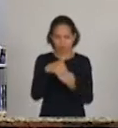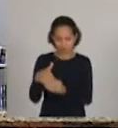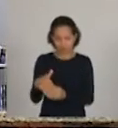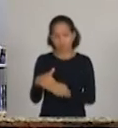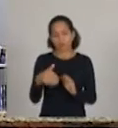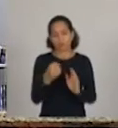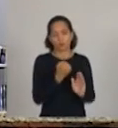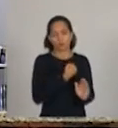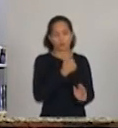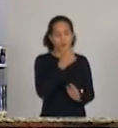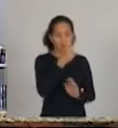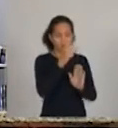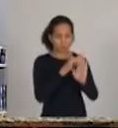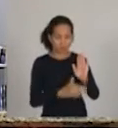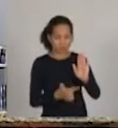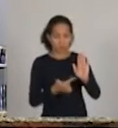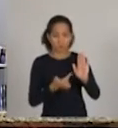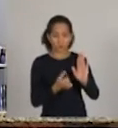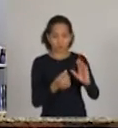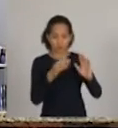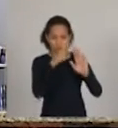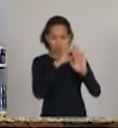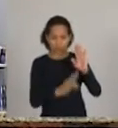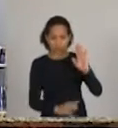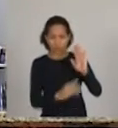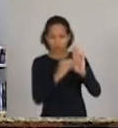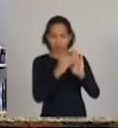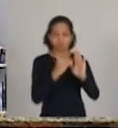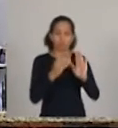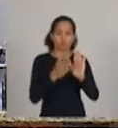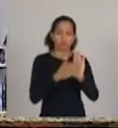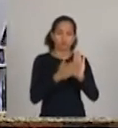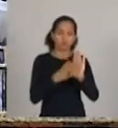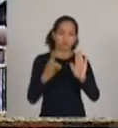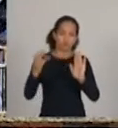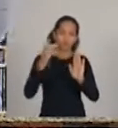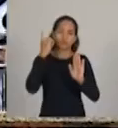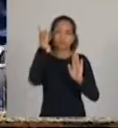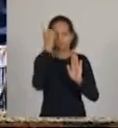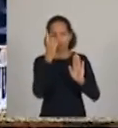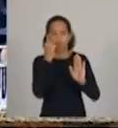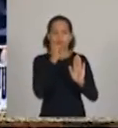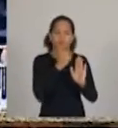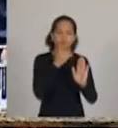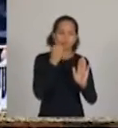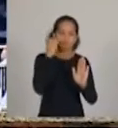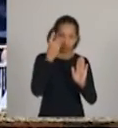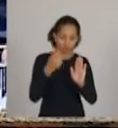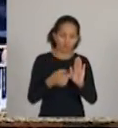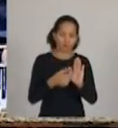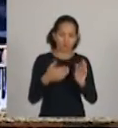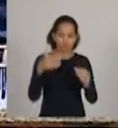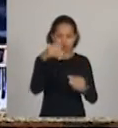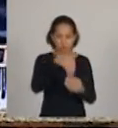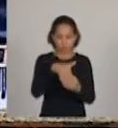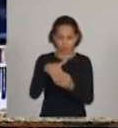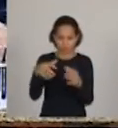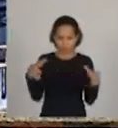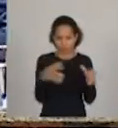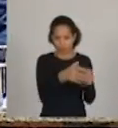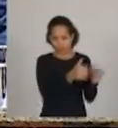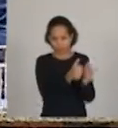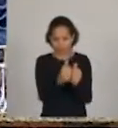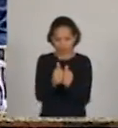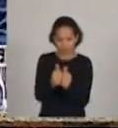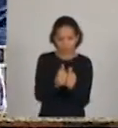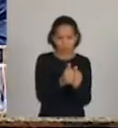ao item 27, tratam-se todas as indicações das senhoras e dos senhores deputados. Colocarei em votação conjunta. Em discussão,